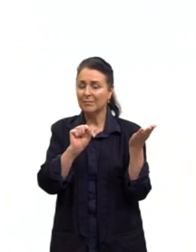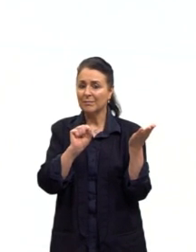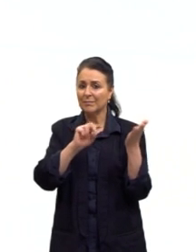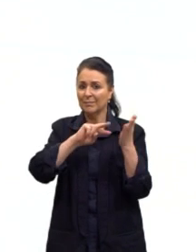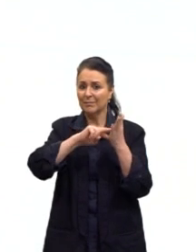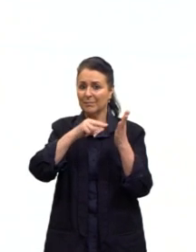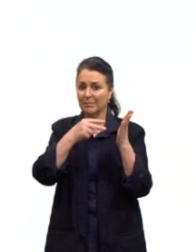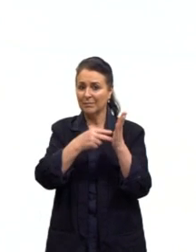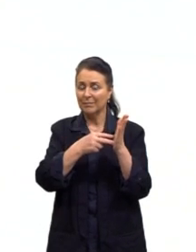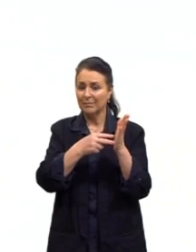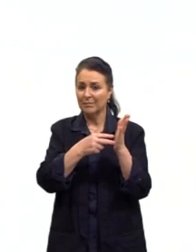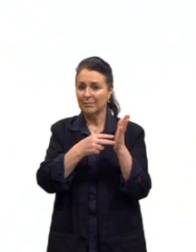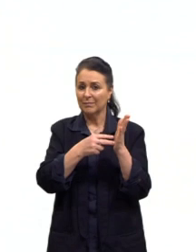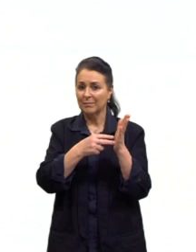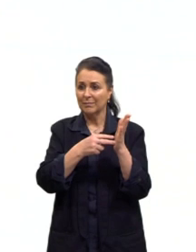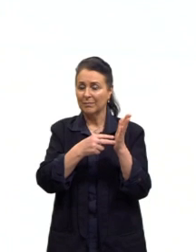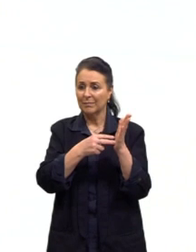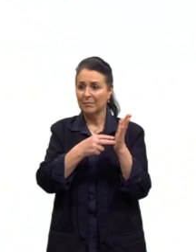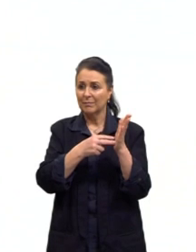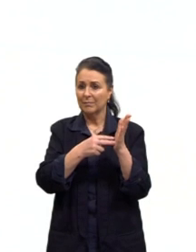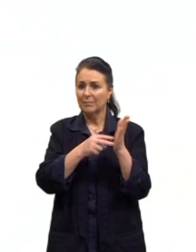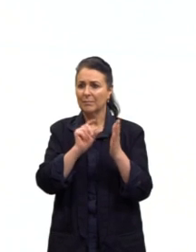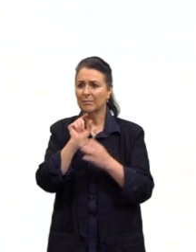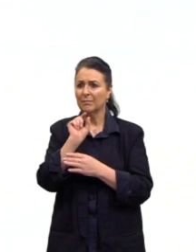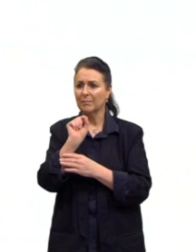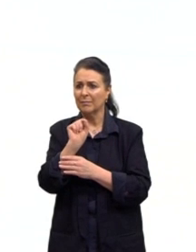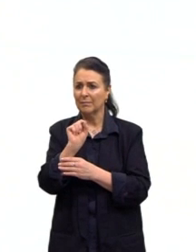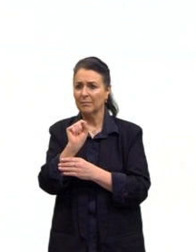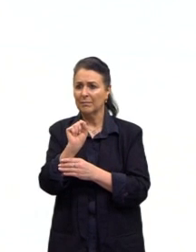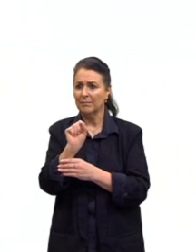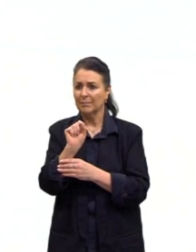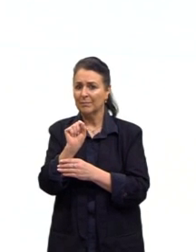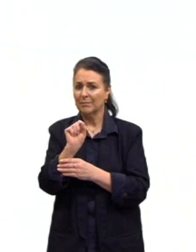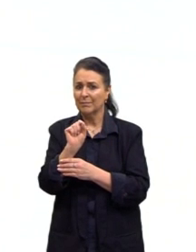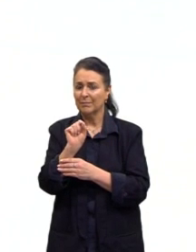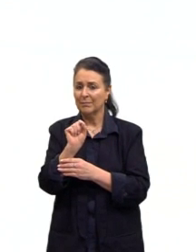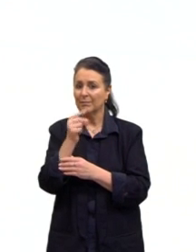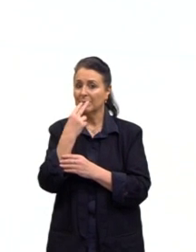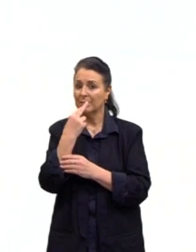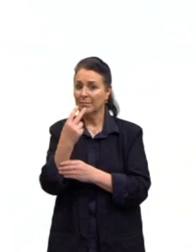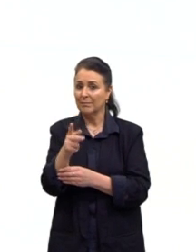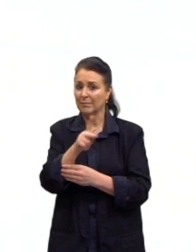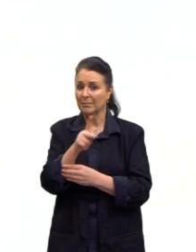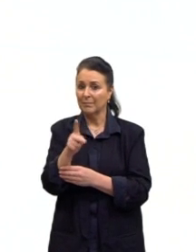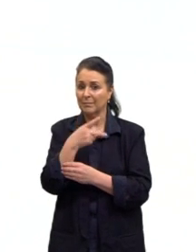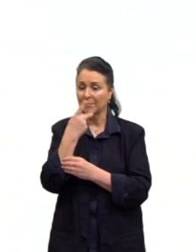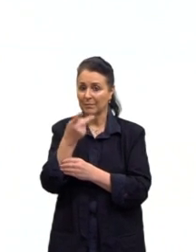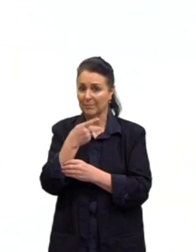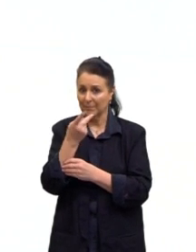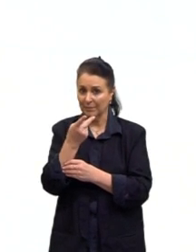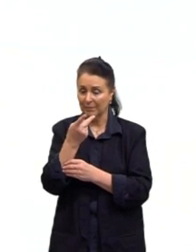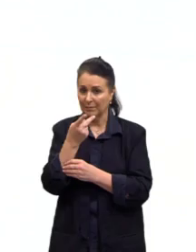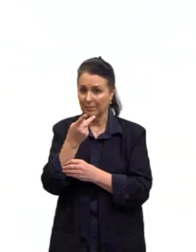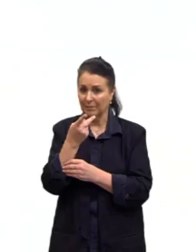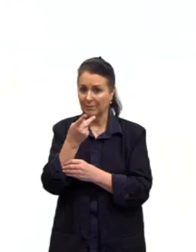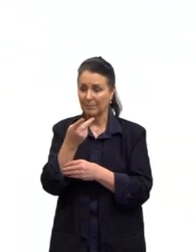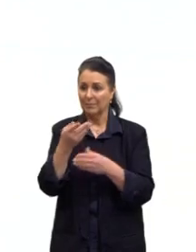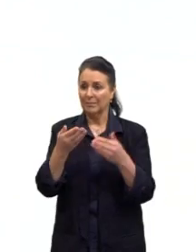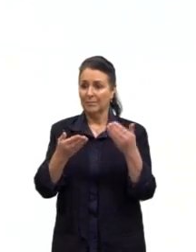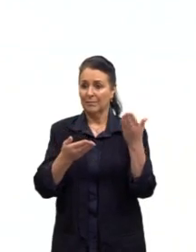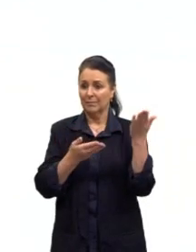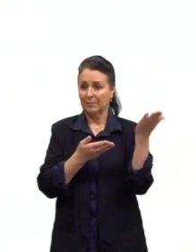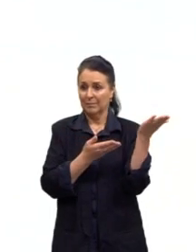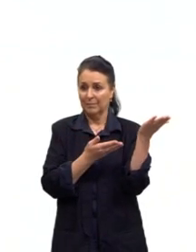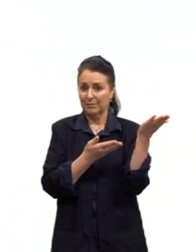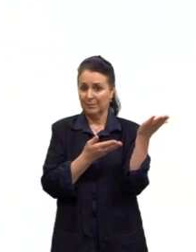o stand up é o levantar certo agora o stand